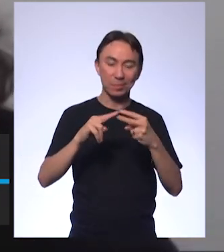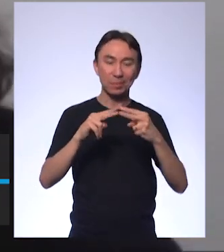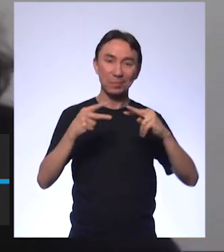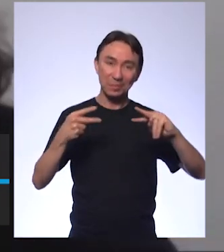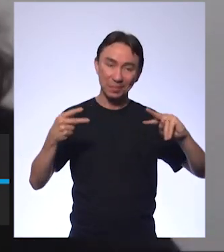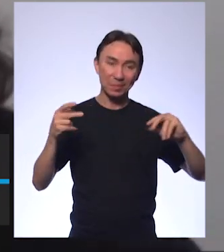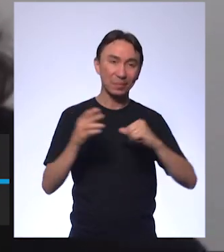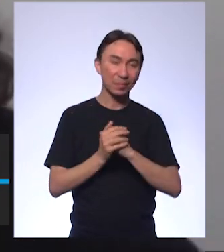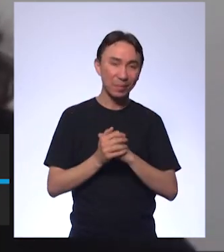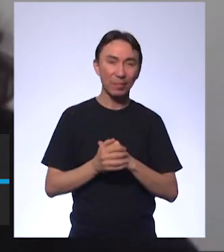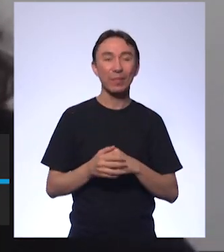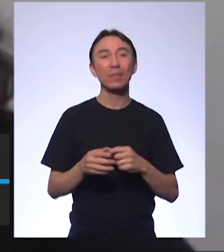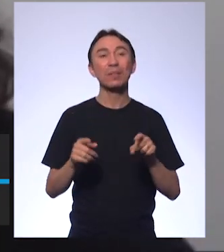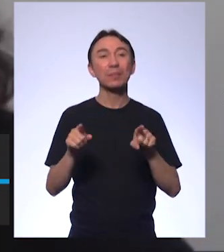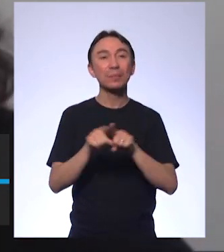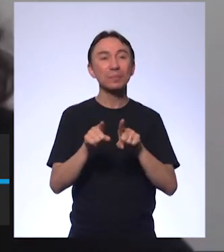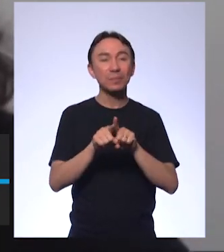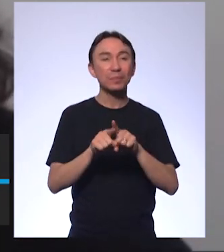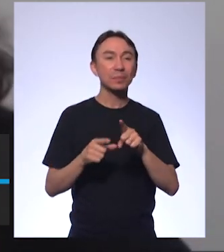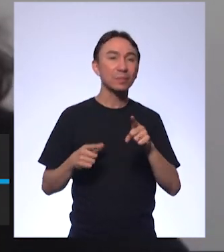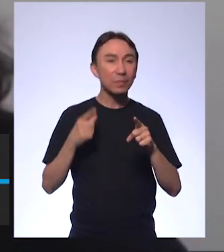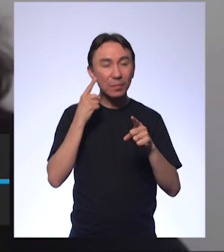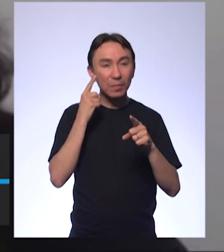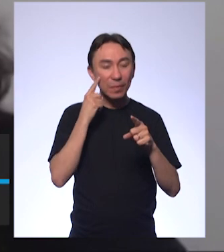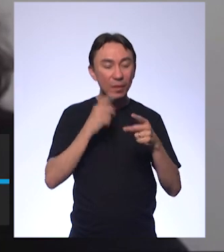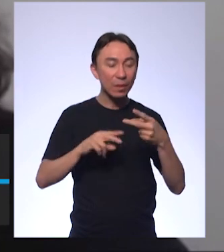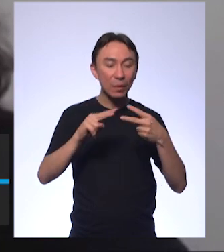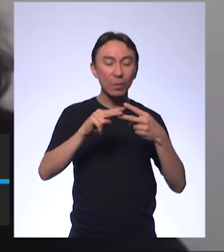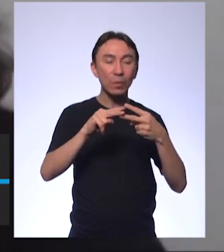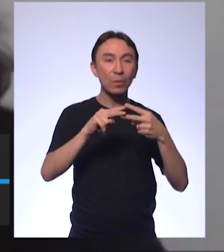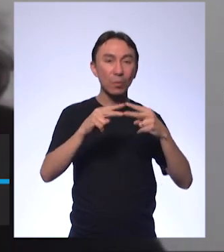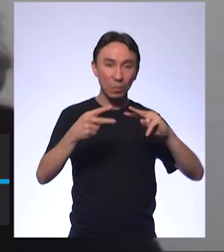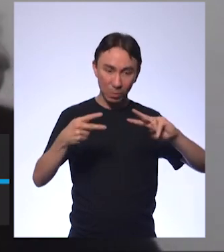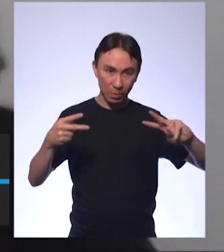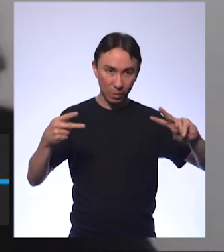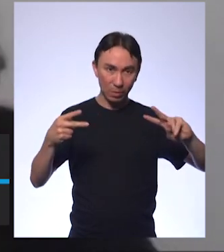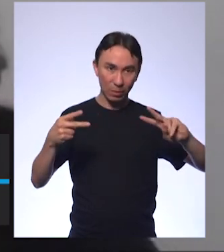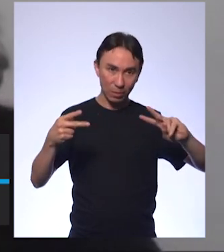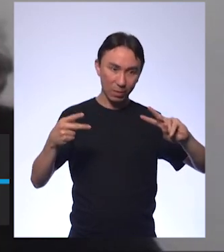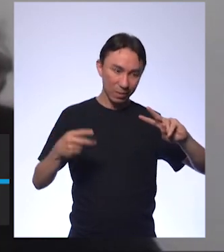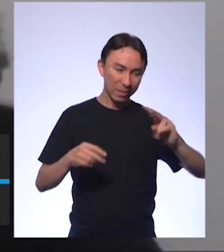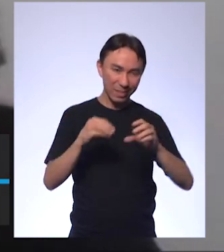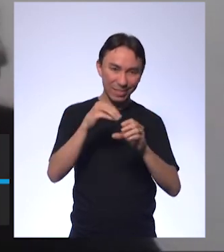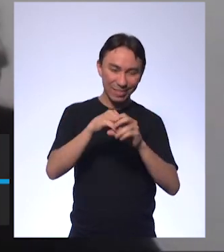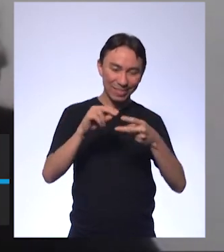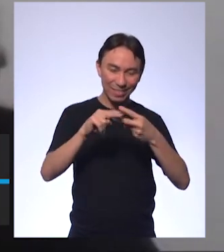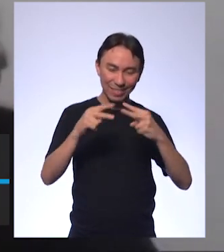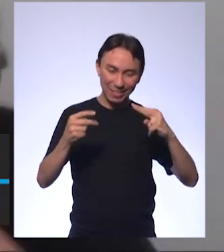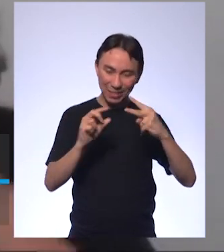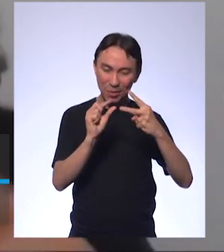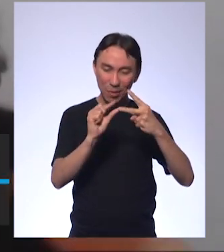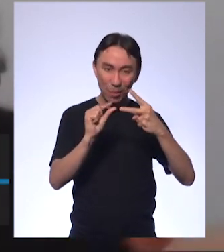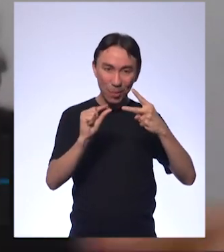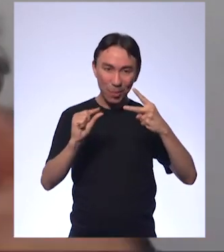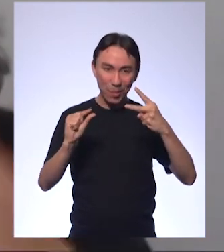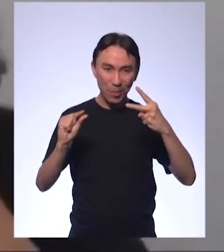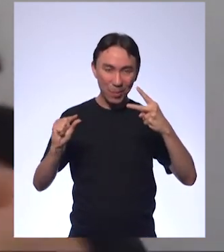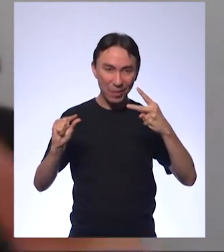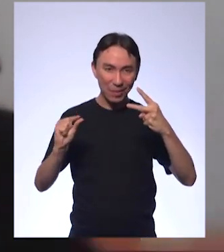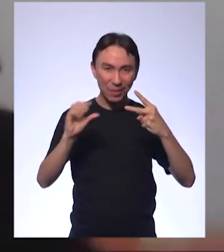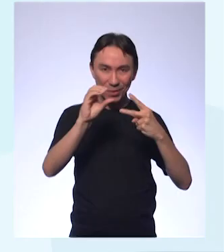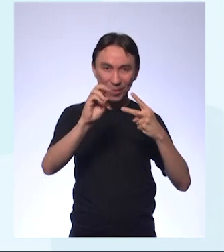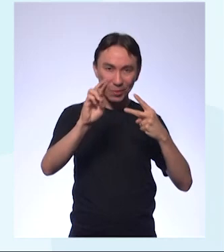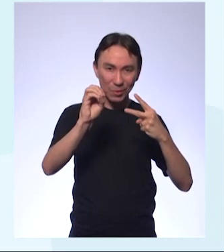aí o cromossomo, que é o nosso DNA, o nosso material genético condensado aí, e ele se espiralando, né,